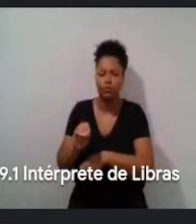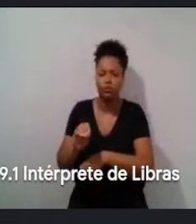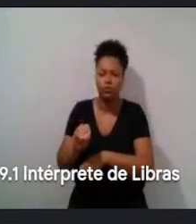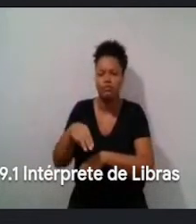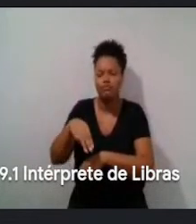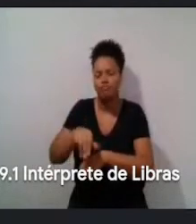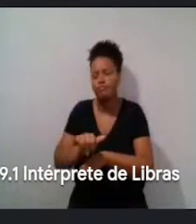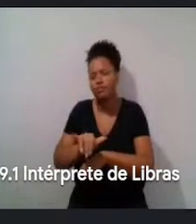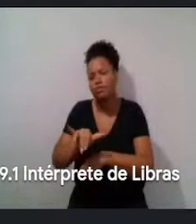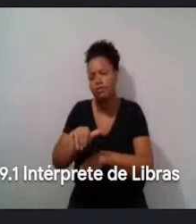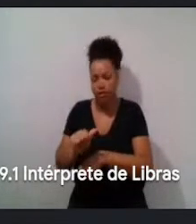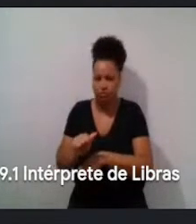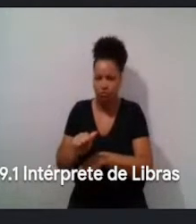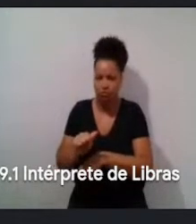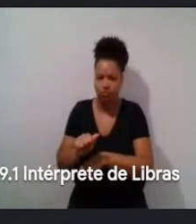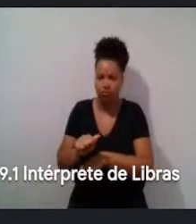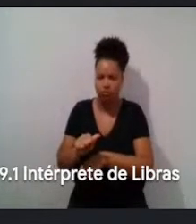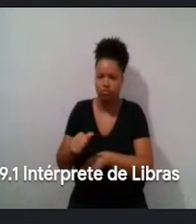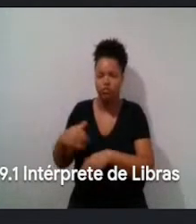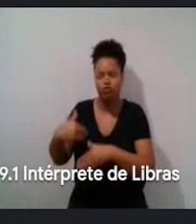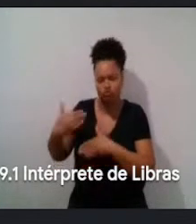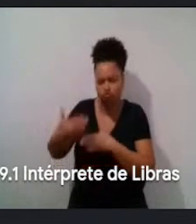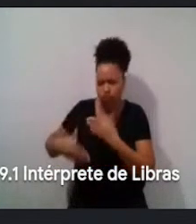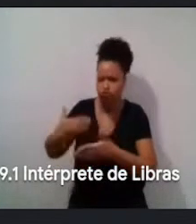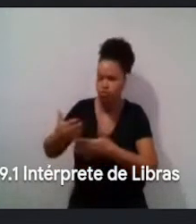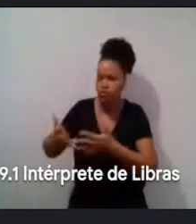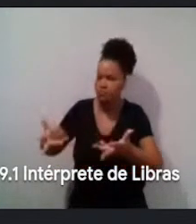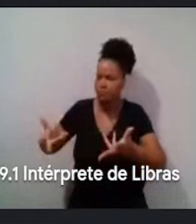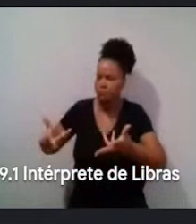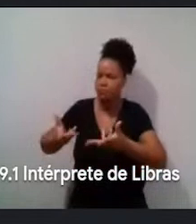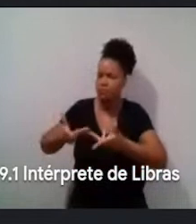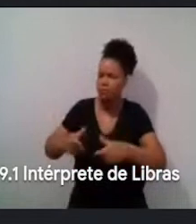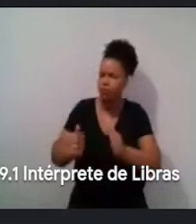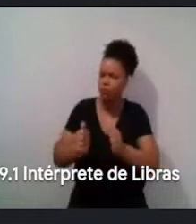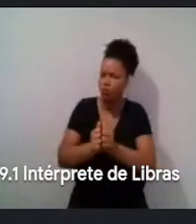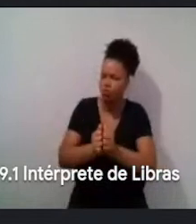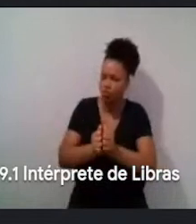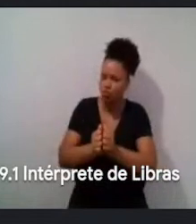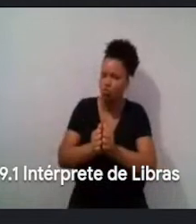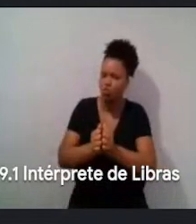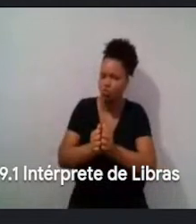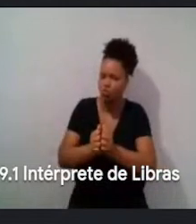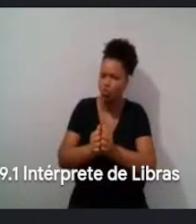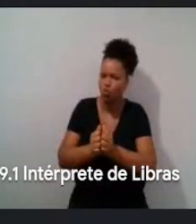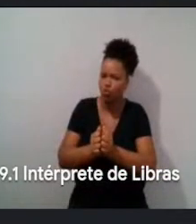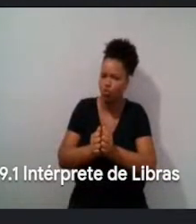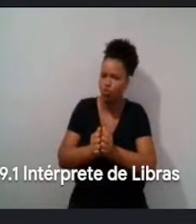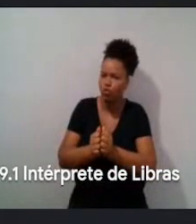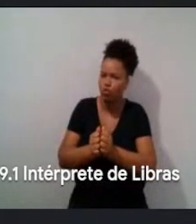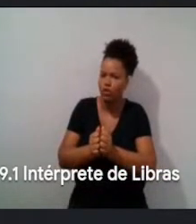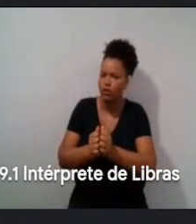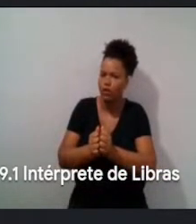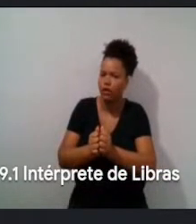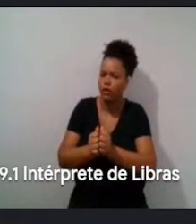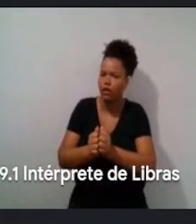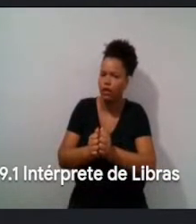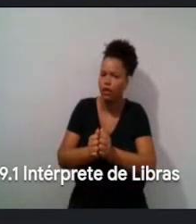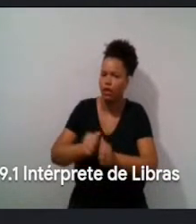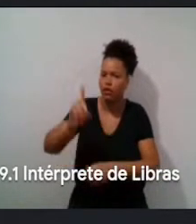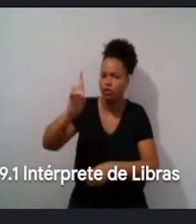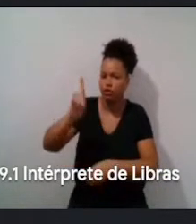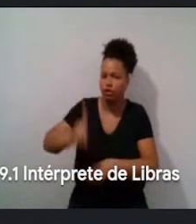Maia pelo desempenho brilhante que teve junto à direção